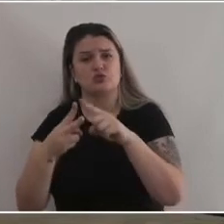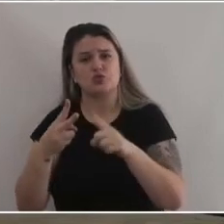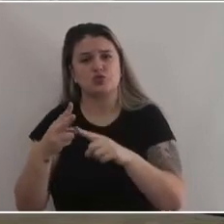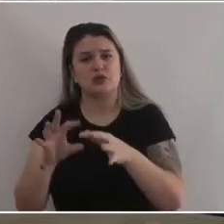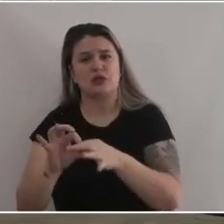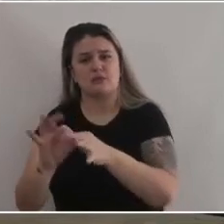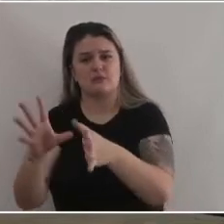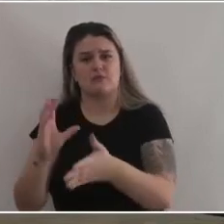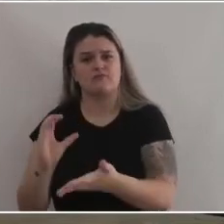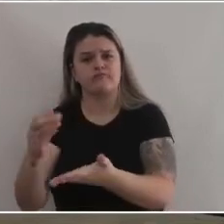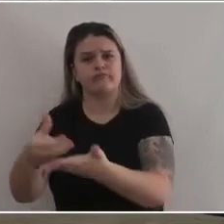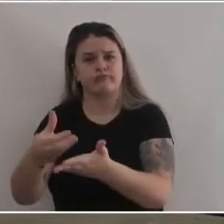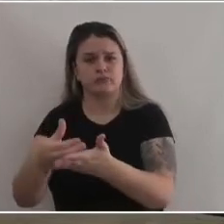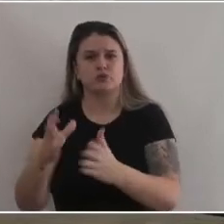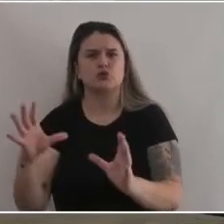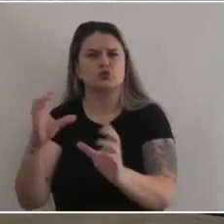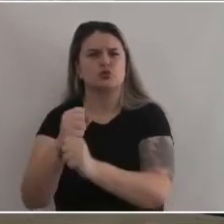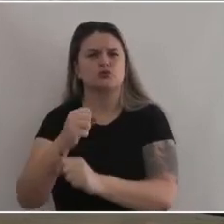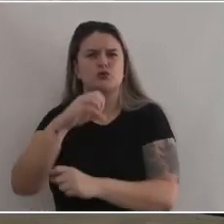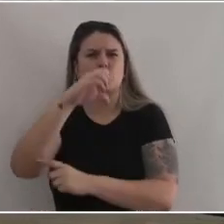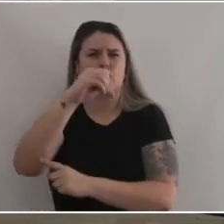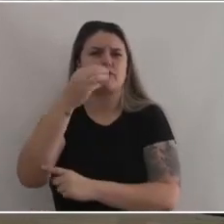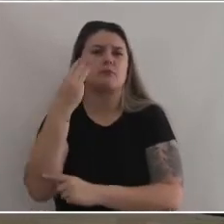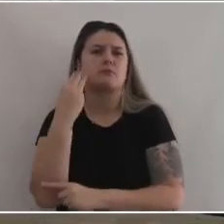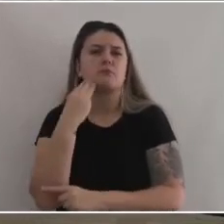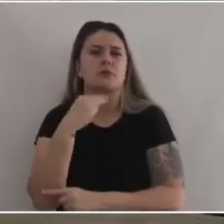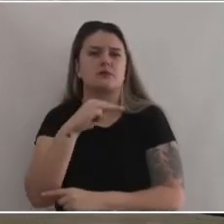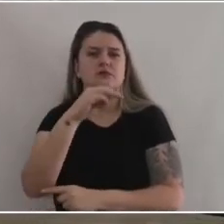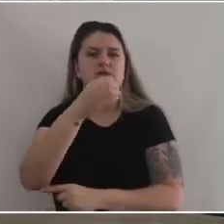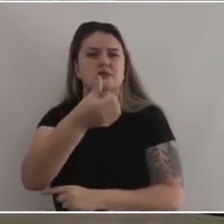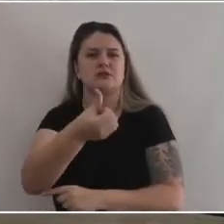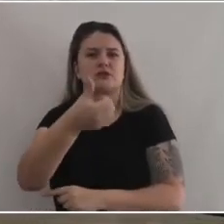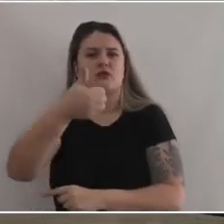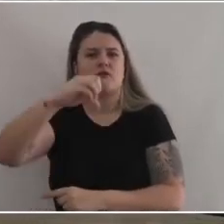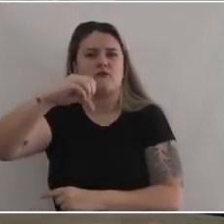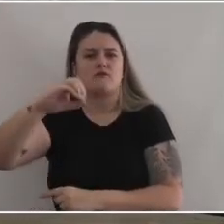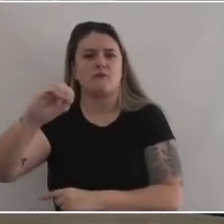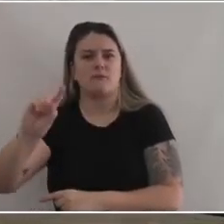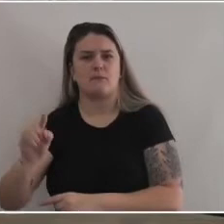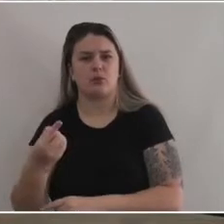somando, foi arrecadado 9.690.000.